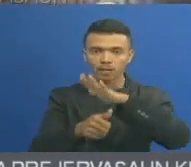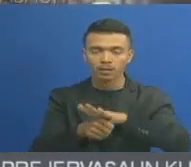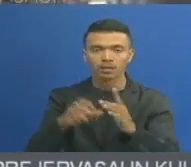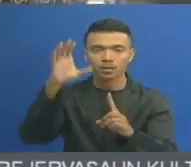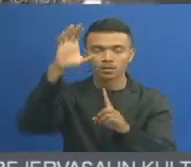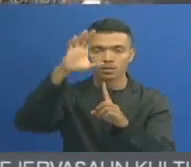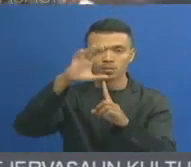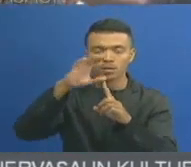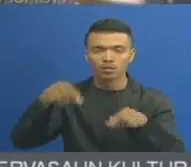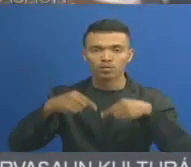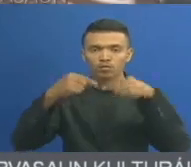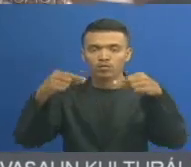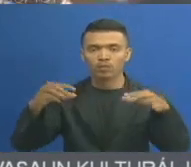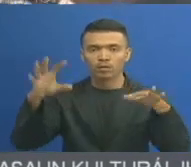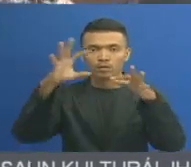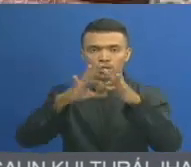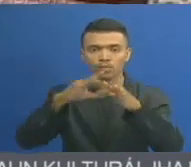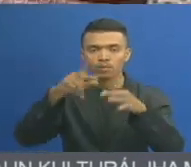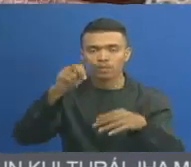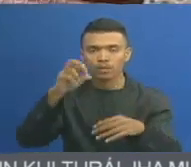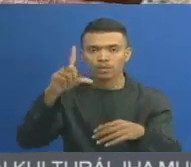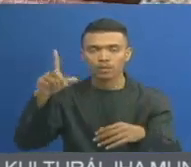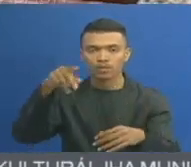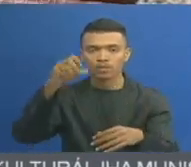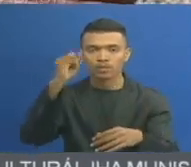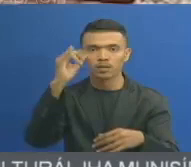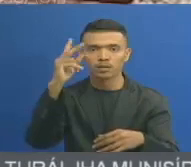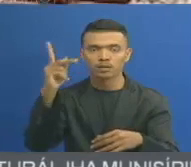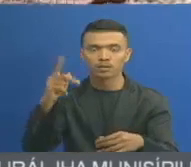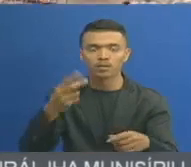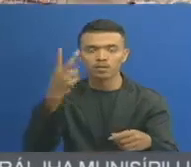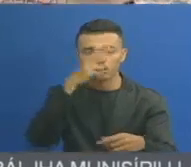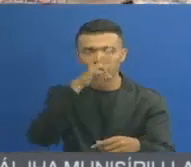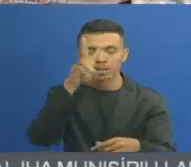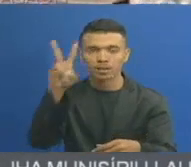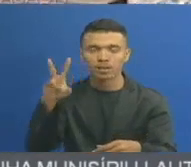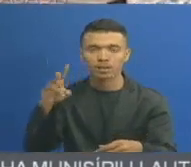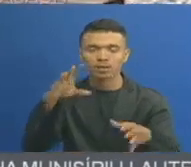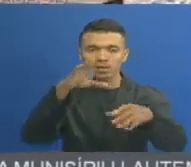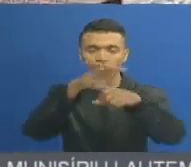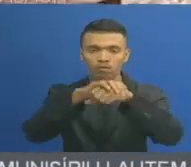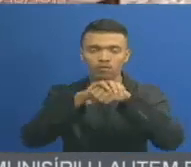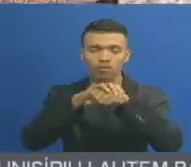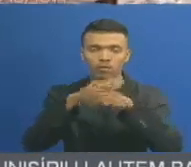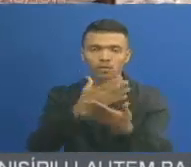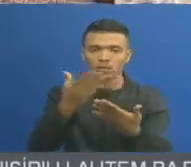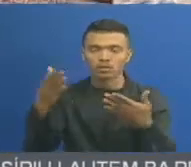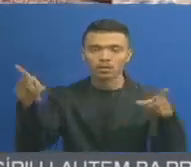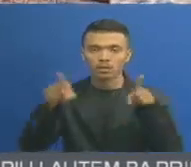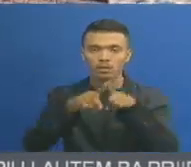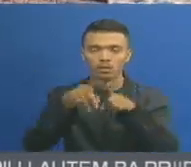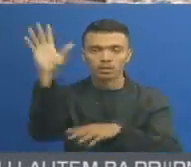Comando orienta um membro PNTL, o Serviço de Informação Polícia, o de halo identificação no prende evidência hanesan.